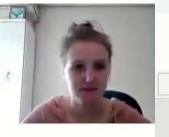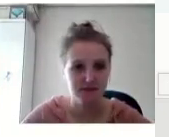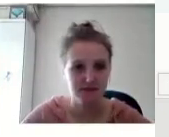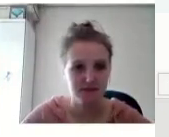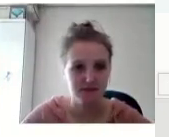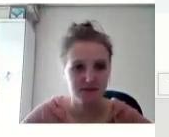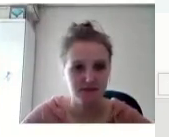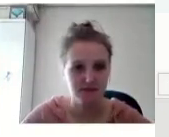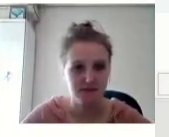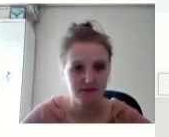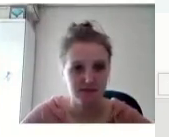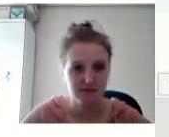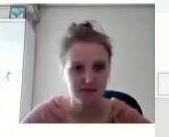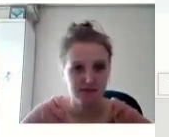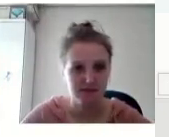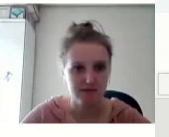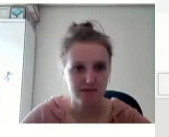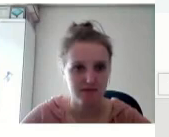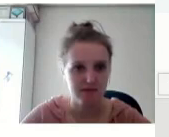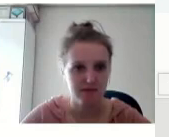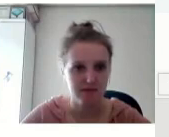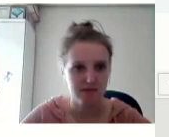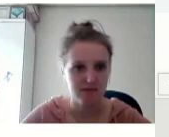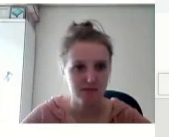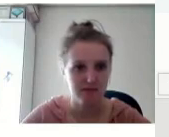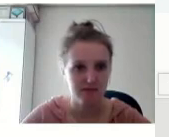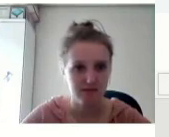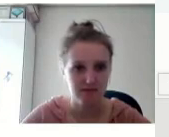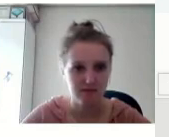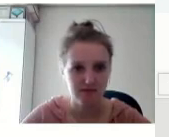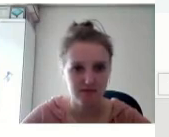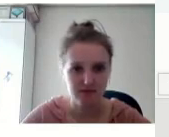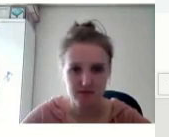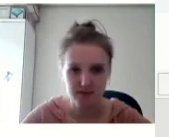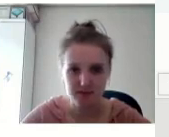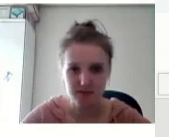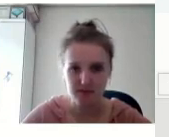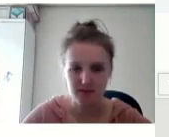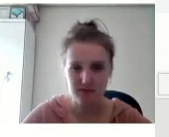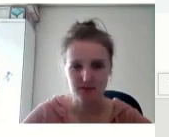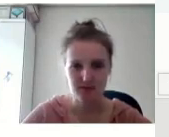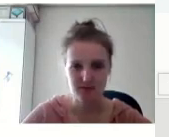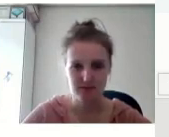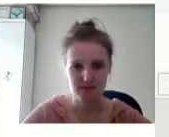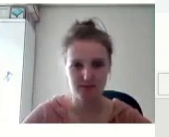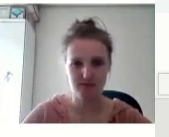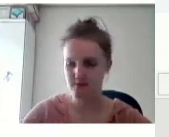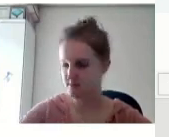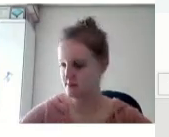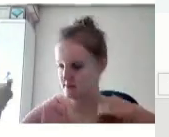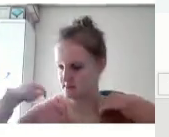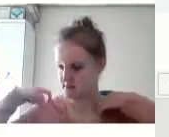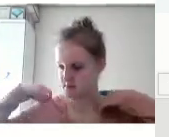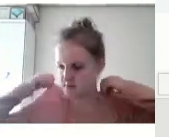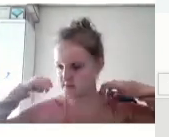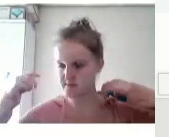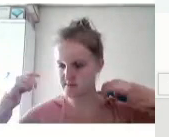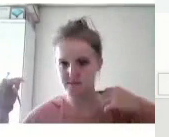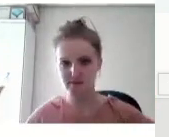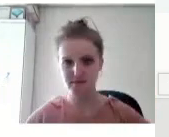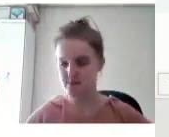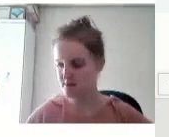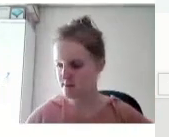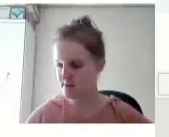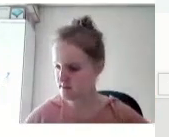relembrar e trazer de volta os nossos últimos achados do final da aula passada, onde a gente escreveu a equação de Euler-Lagrange